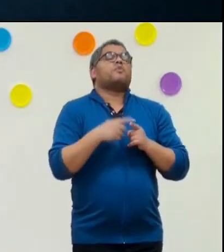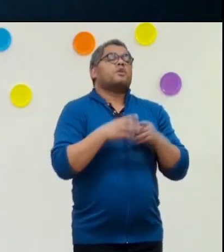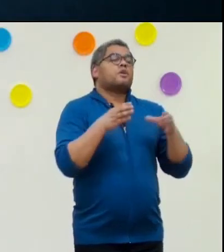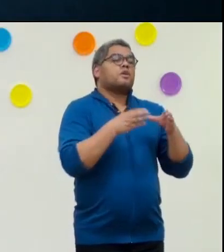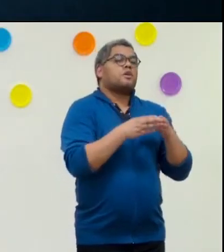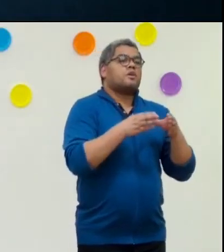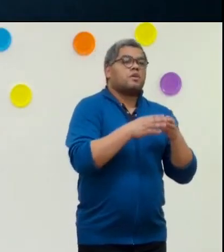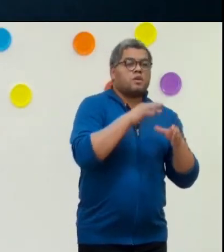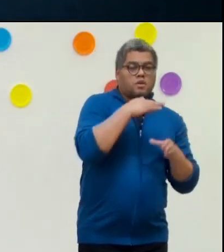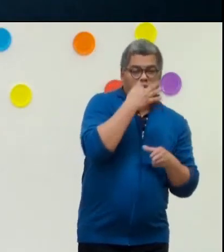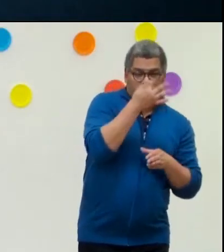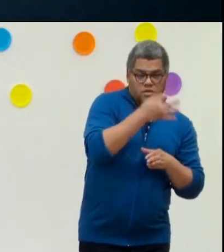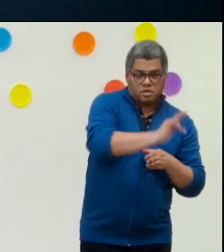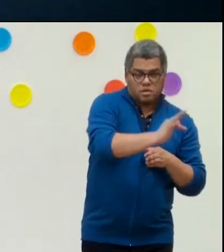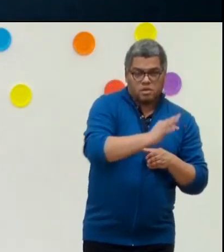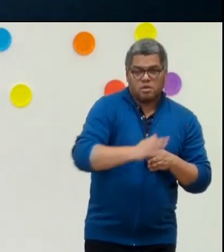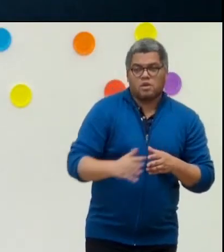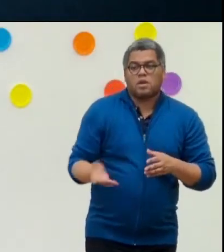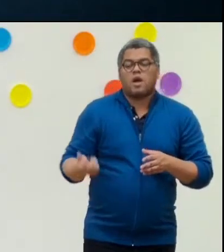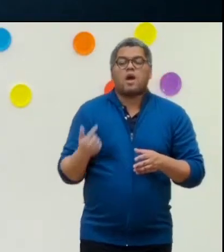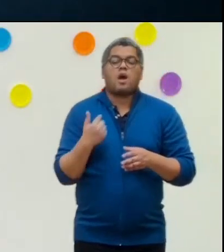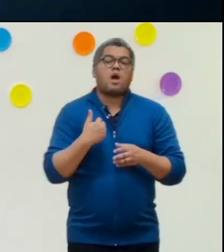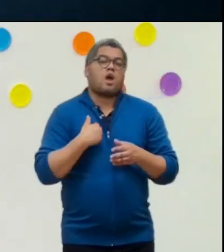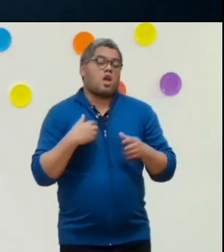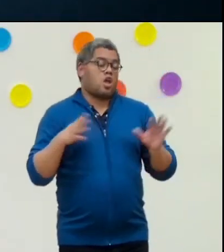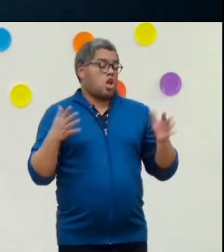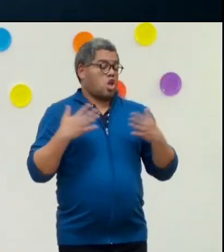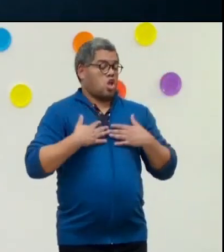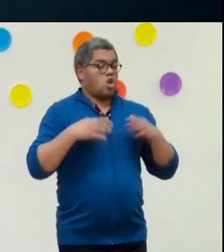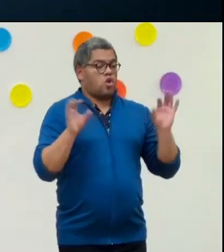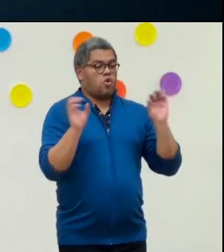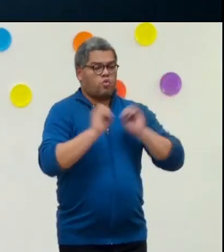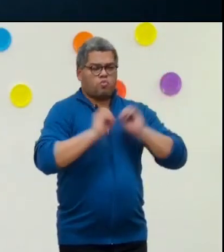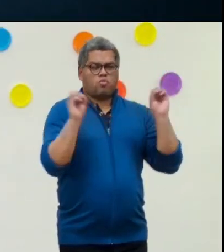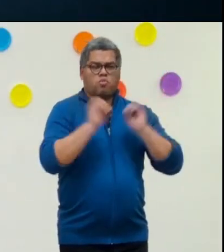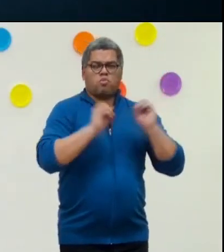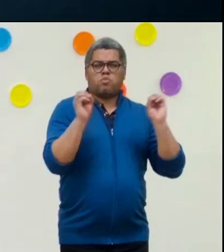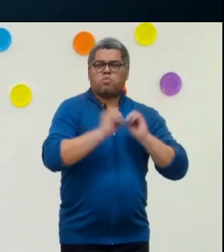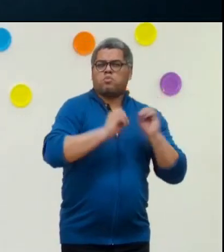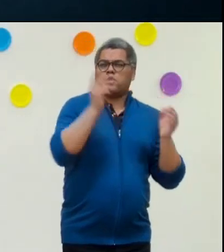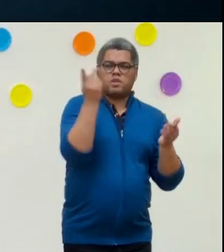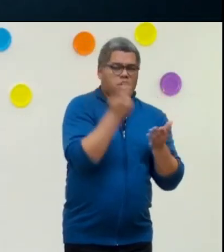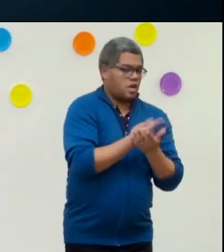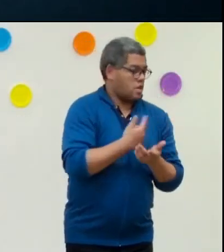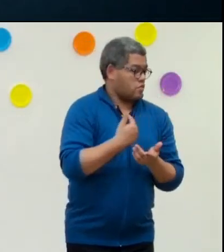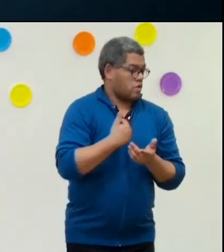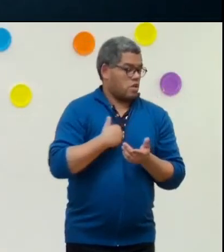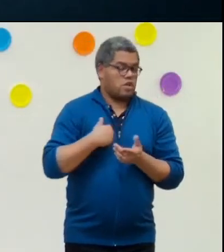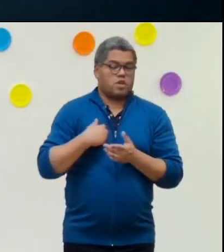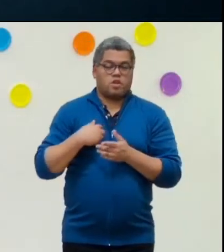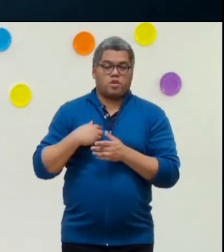pessoal, não estou fazendo nada de errado, estou 10 com Deus.